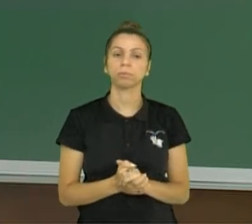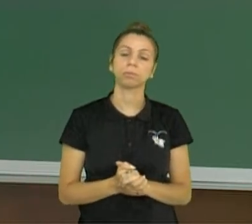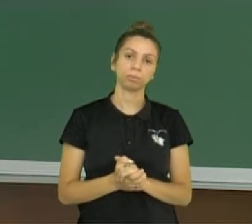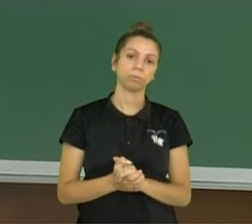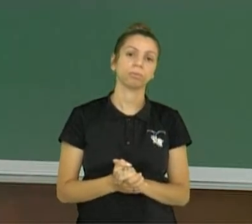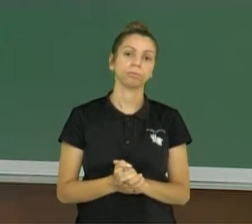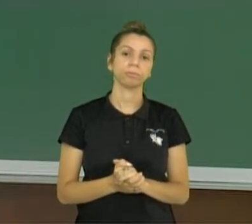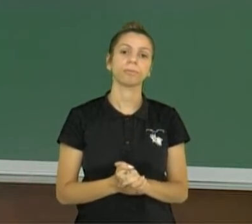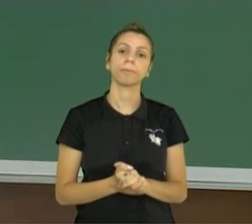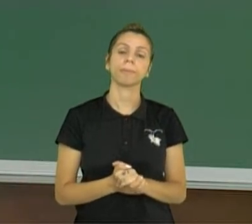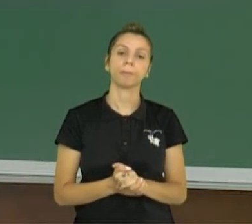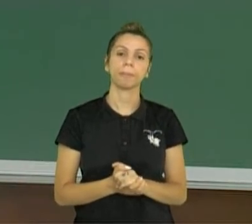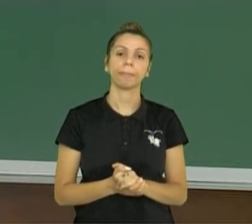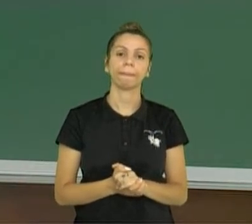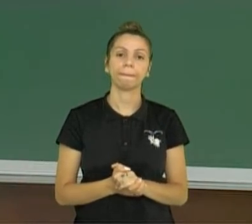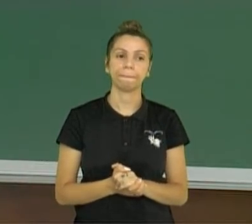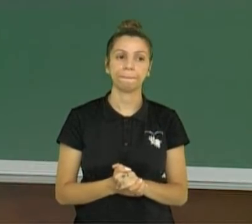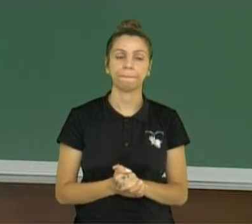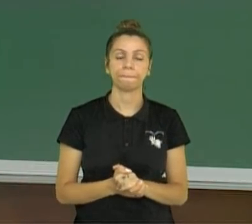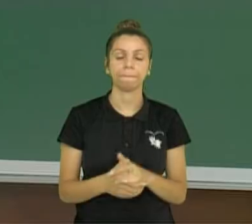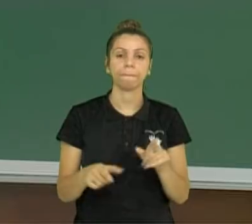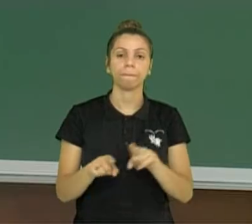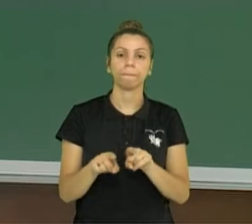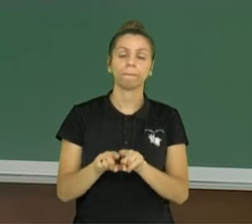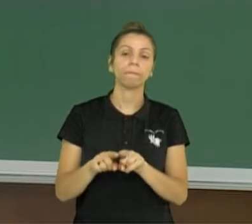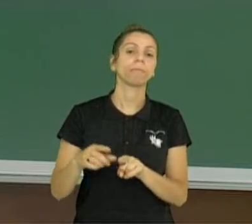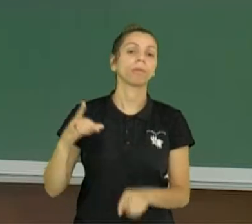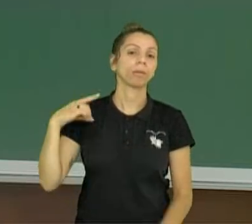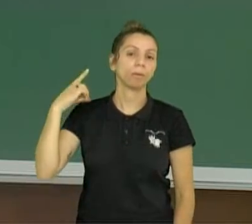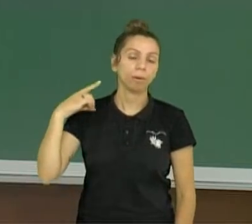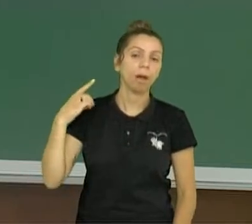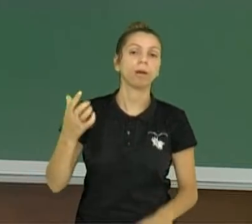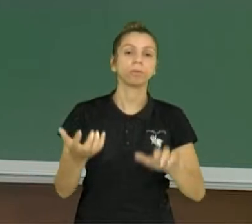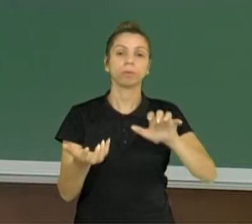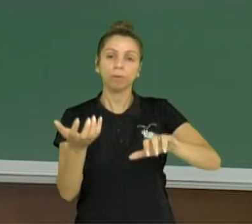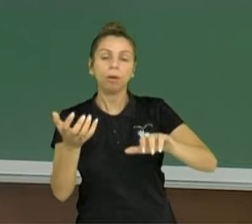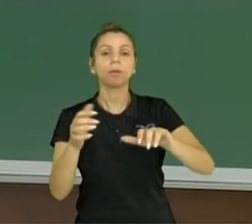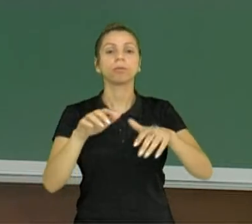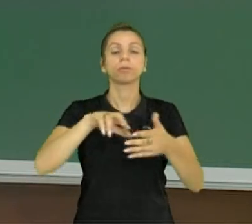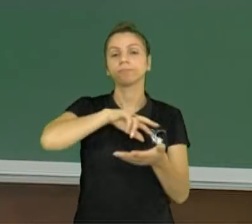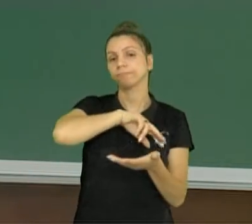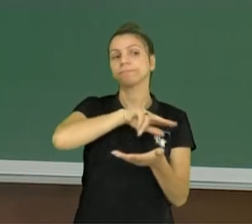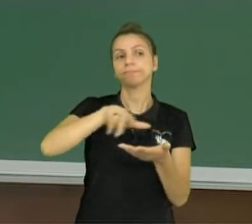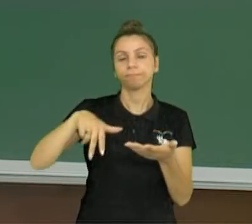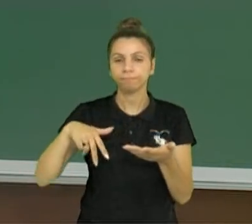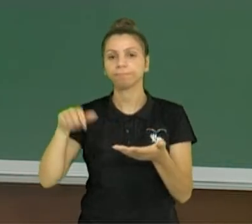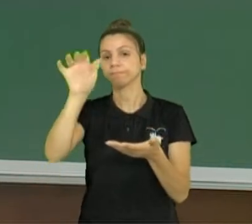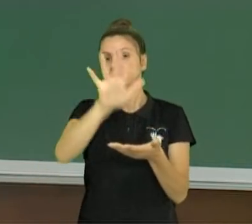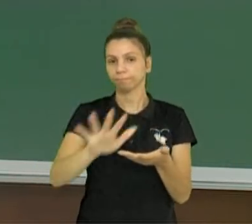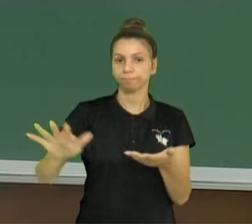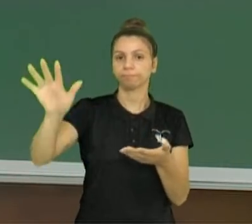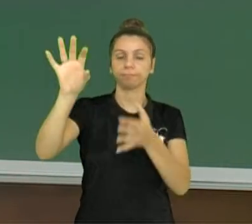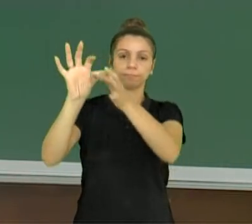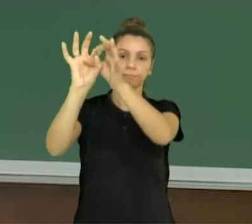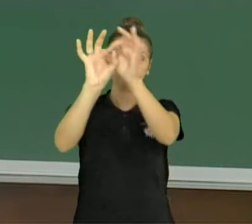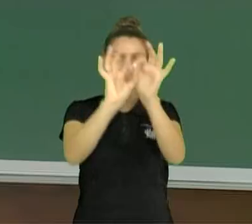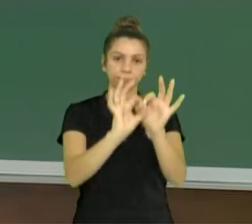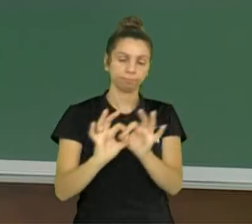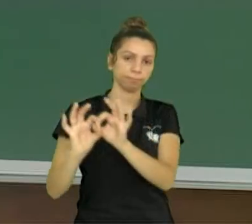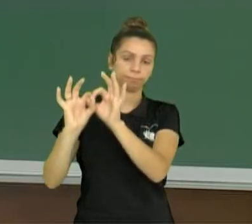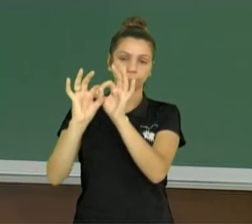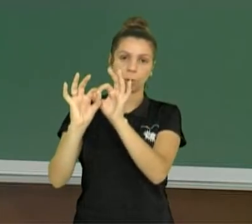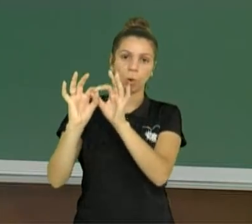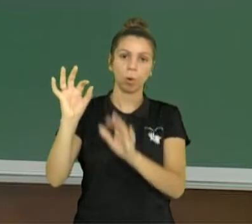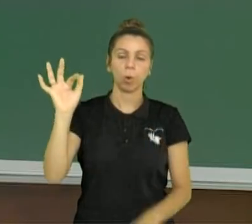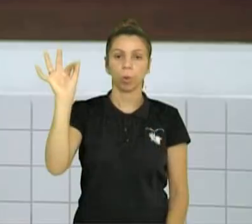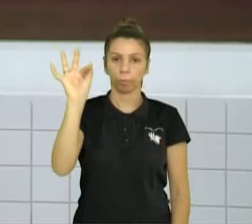poder legislativo, né? A Câmara dos Deputados, o Senado, esse aqui é o espaço da União, do federal. Mas